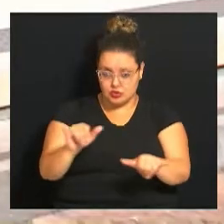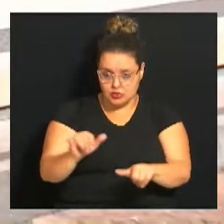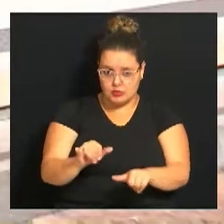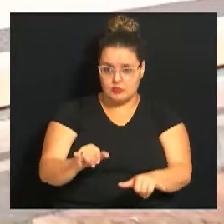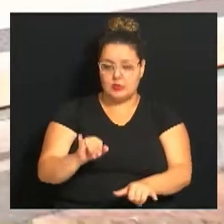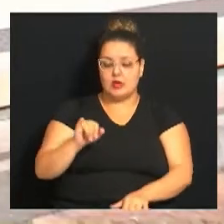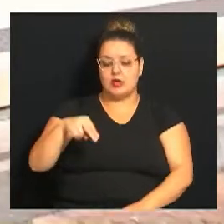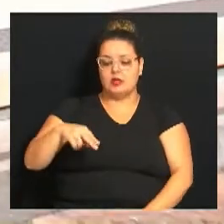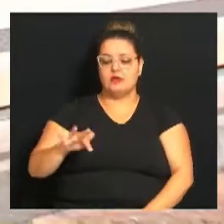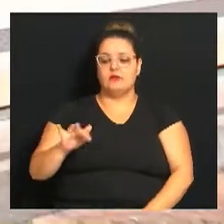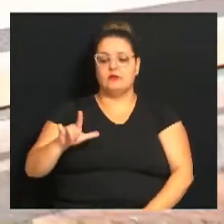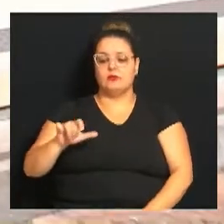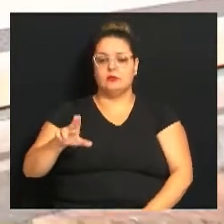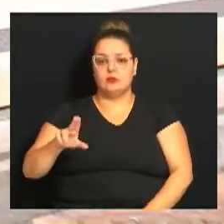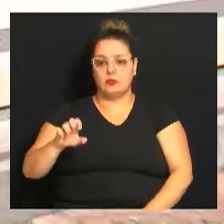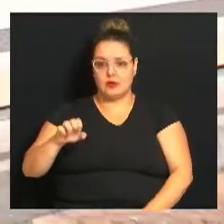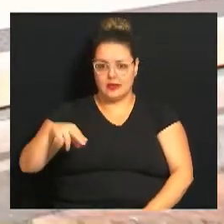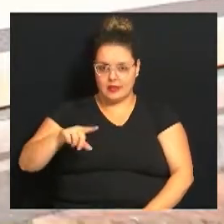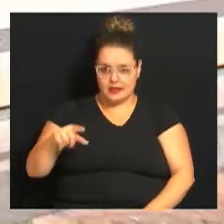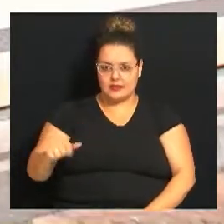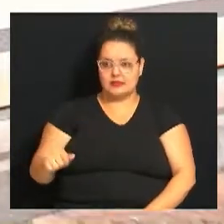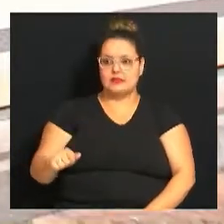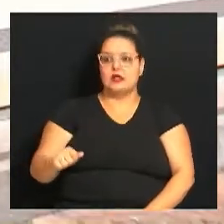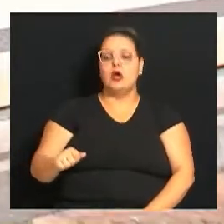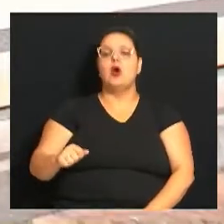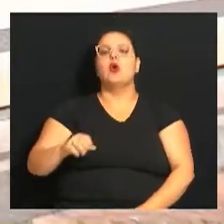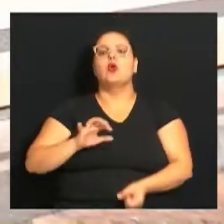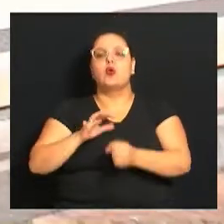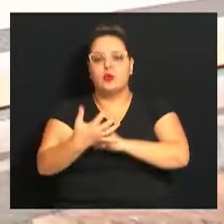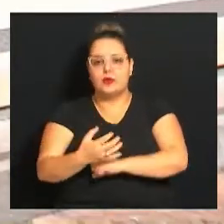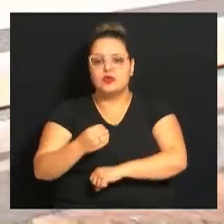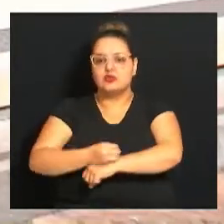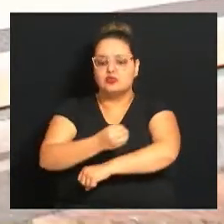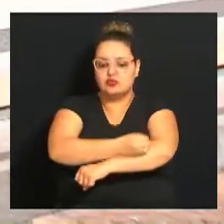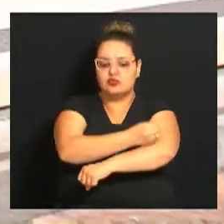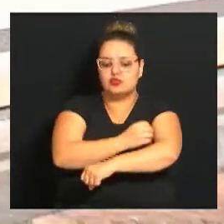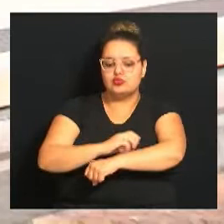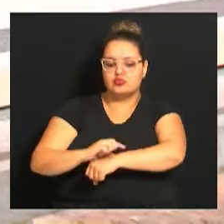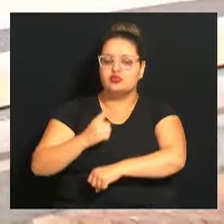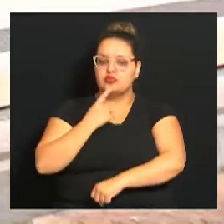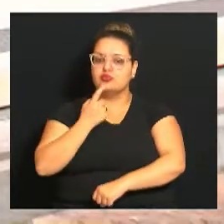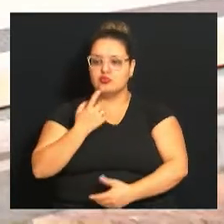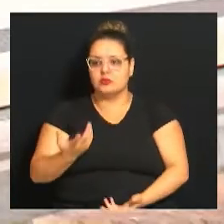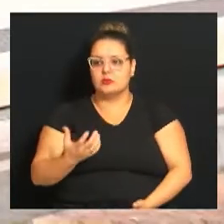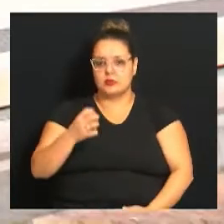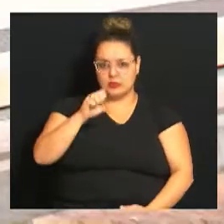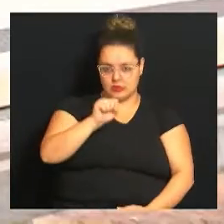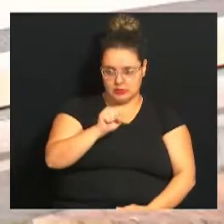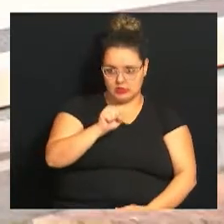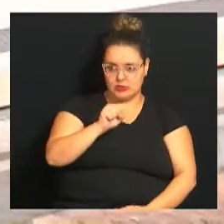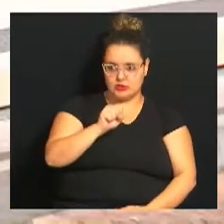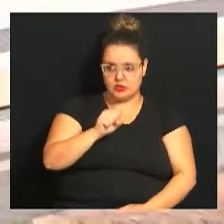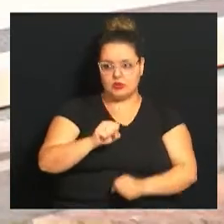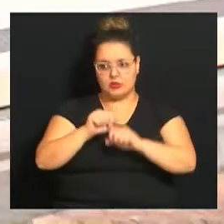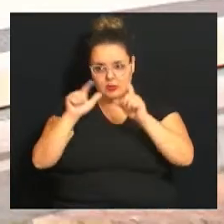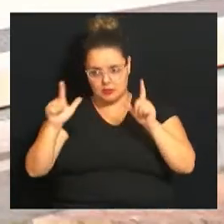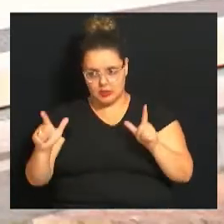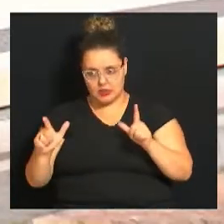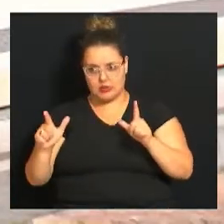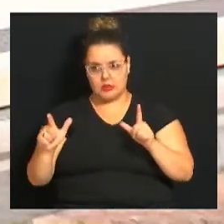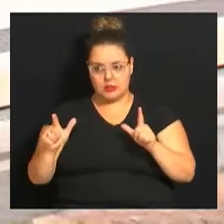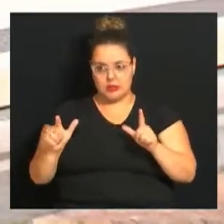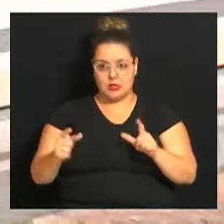quanto Covid e sarampo, a unidade funciona a partir das 9 da manhã, até 1 hora antes do